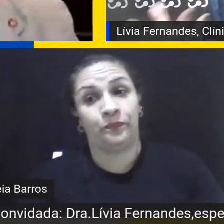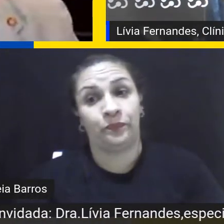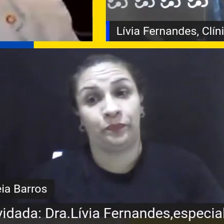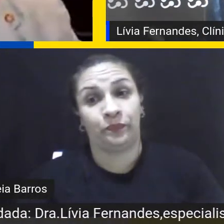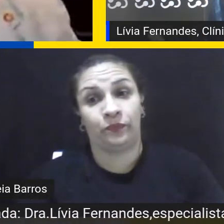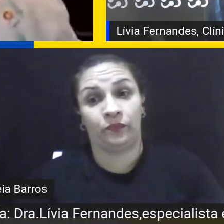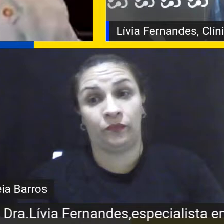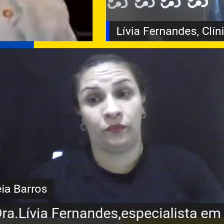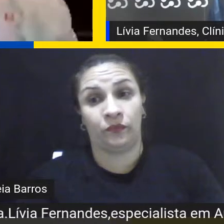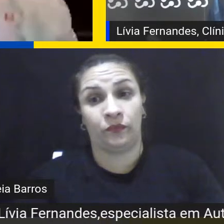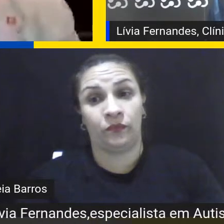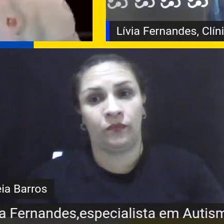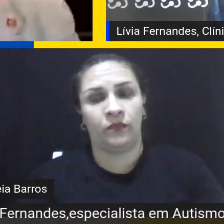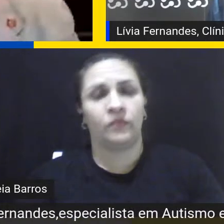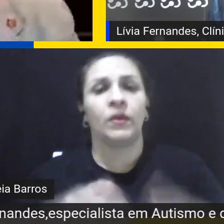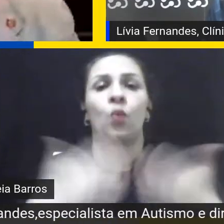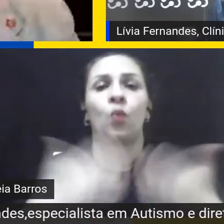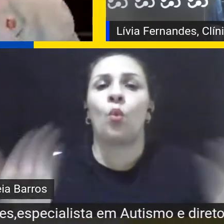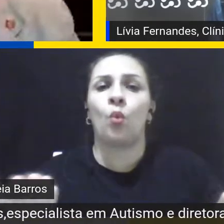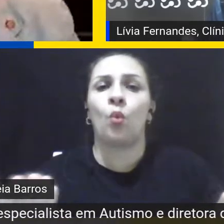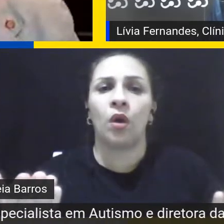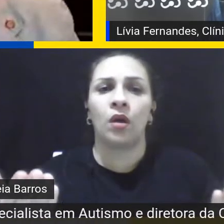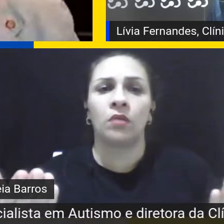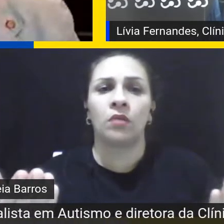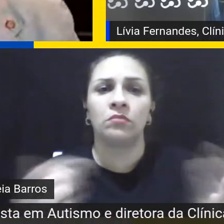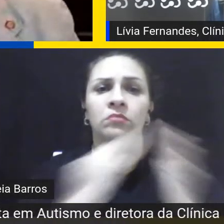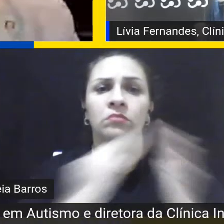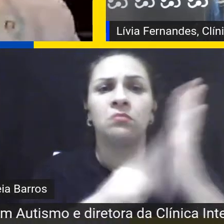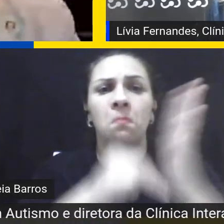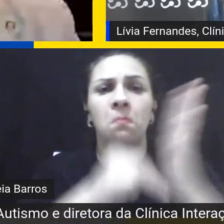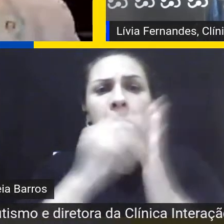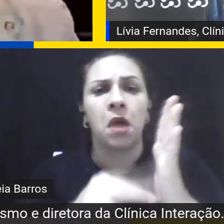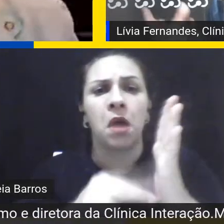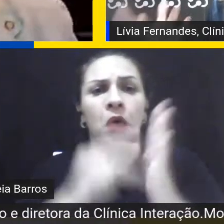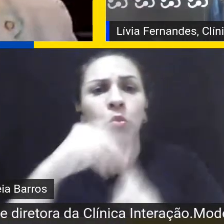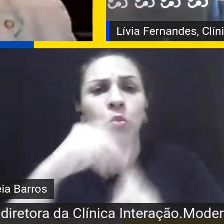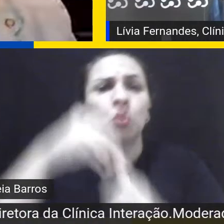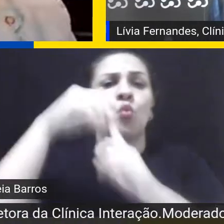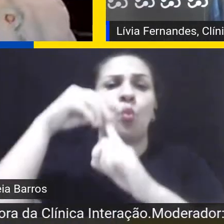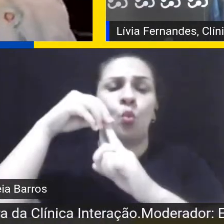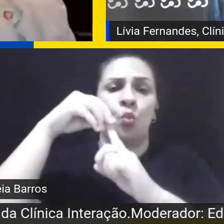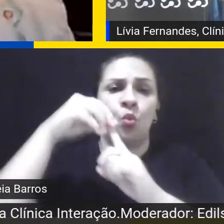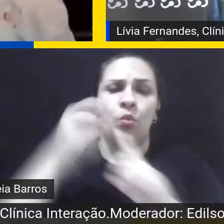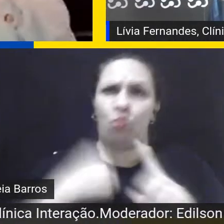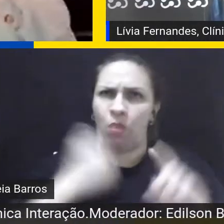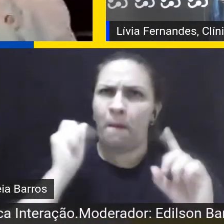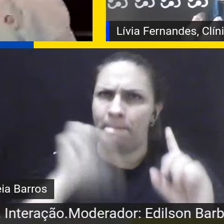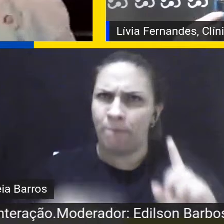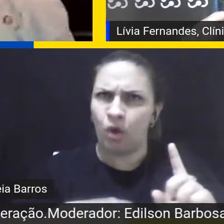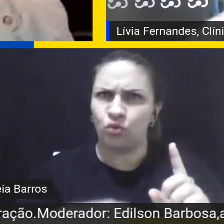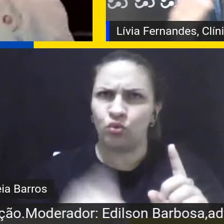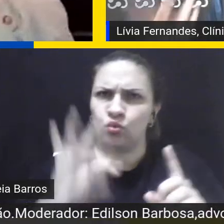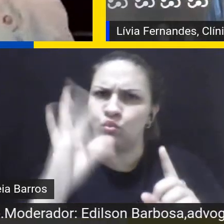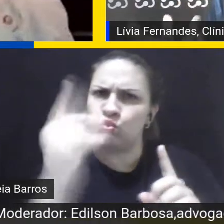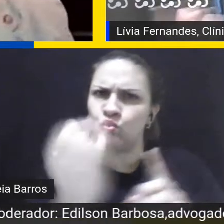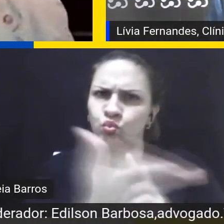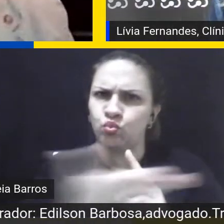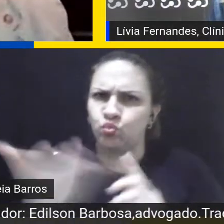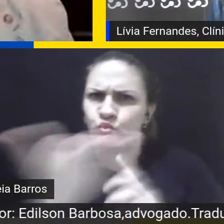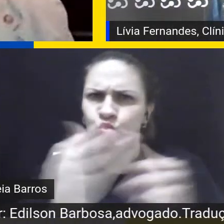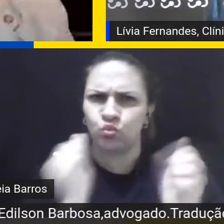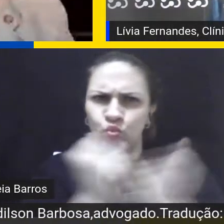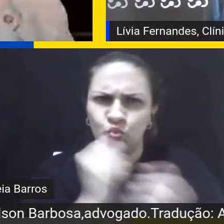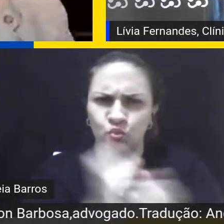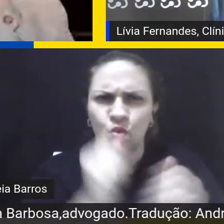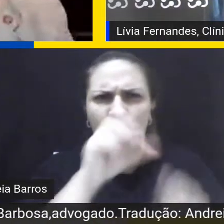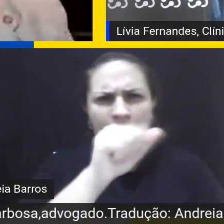de que metodologia seguir, e se o pai perguntar, posso fazer tudo ao mesmo tempo? Posso fazer ABA,